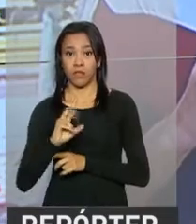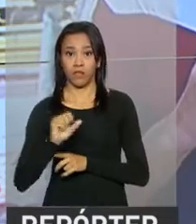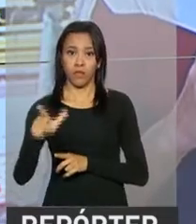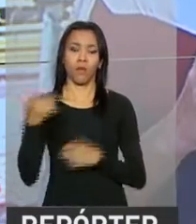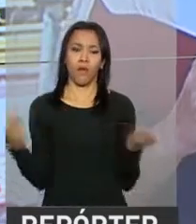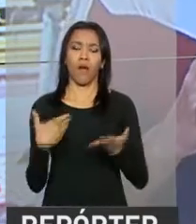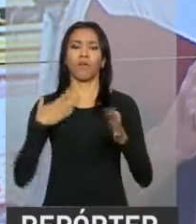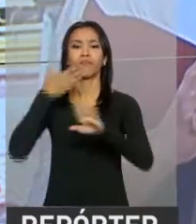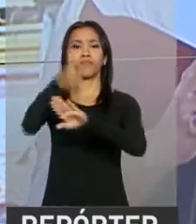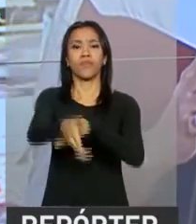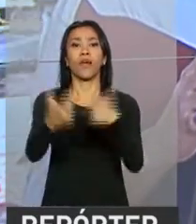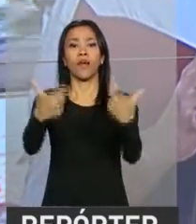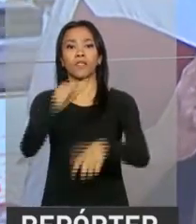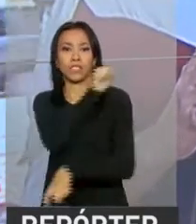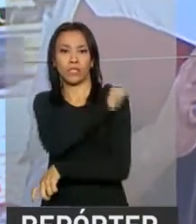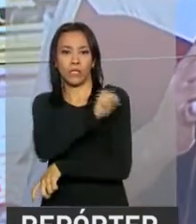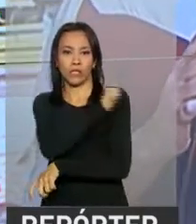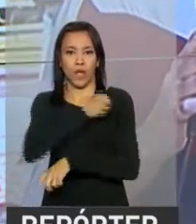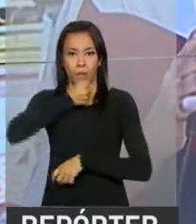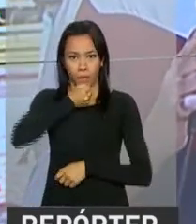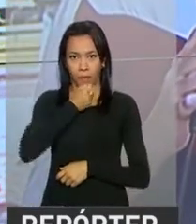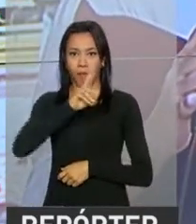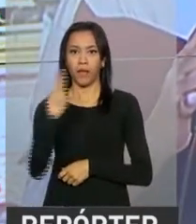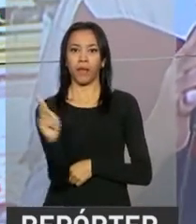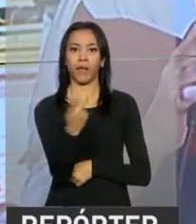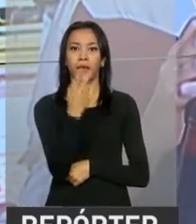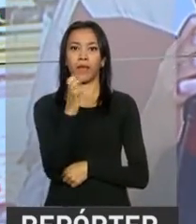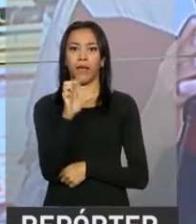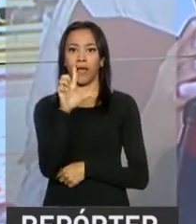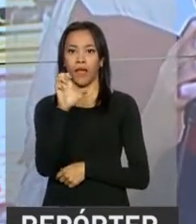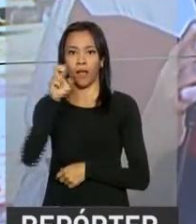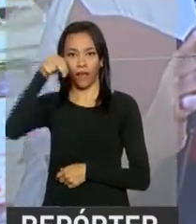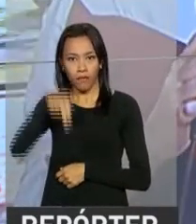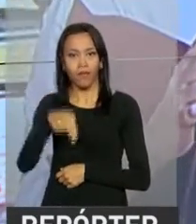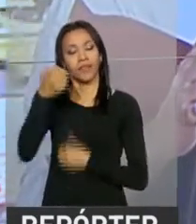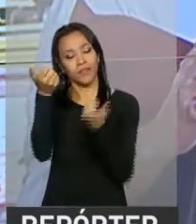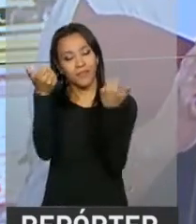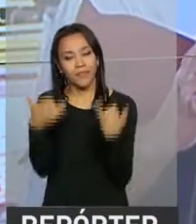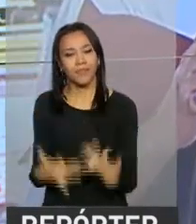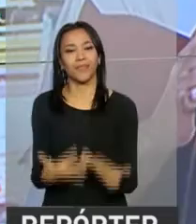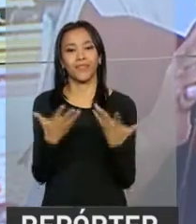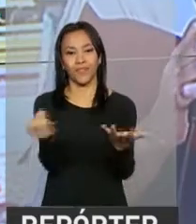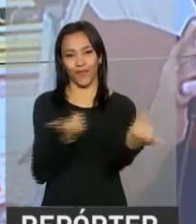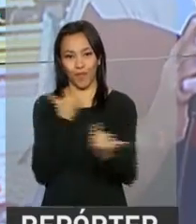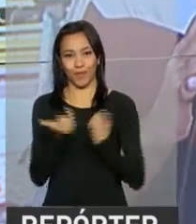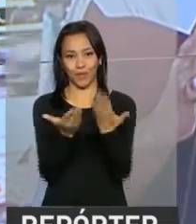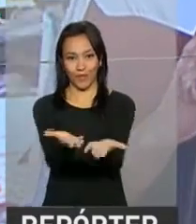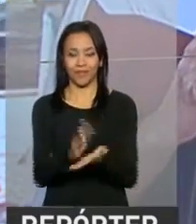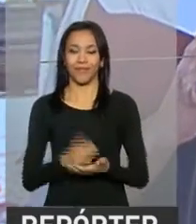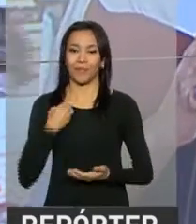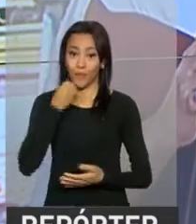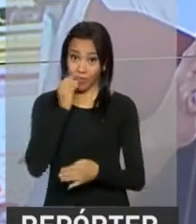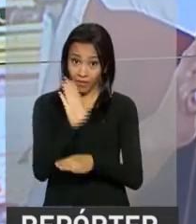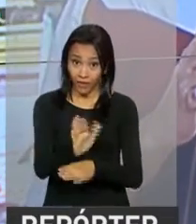direto do Rio de Janeiro, com a repórter Ellen Bernardes, que traz as informações para a gente. Olá, Ellen, boa tarde.